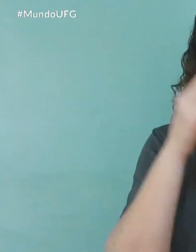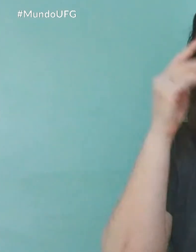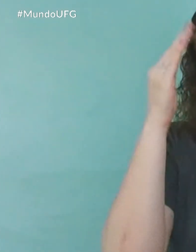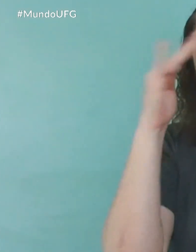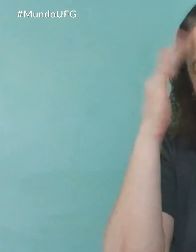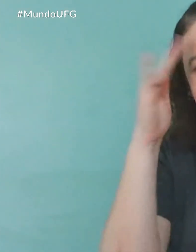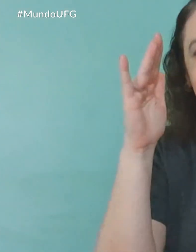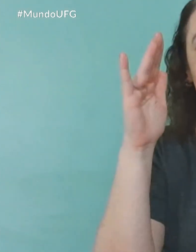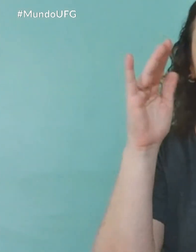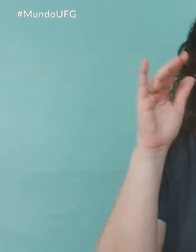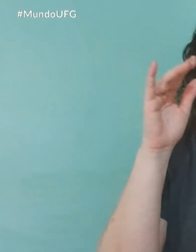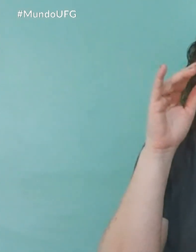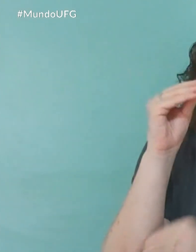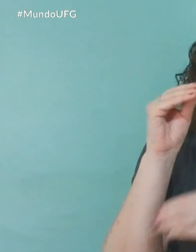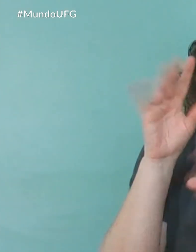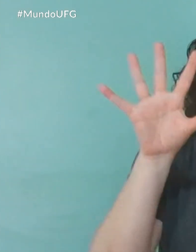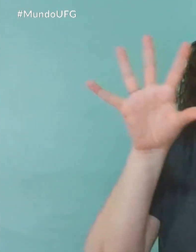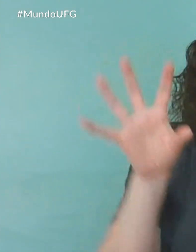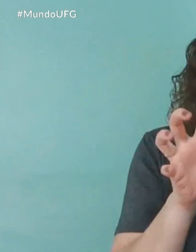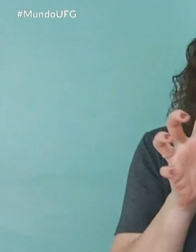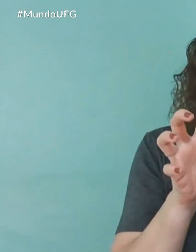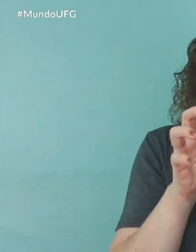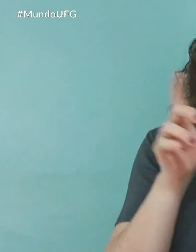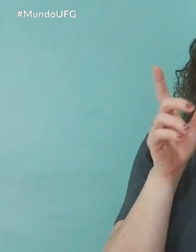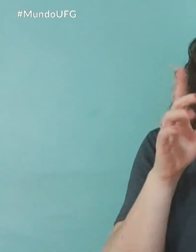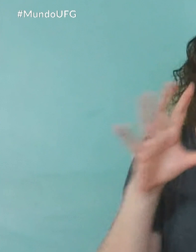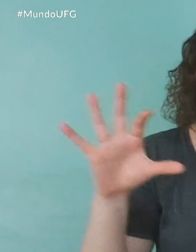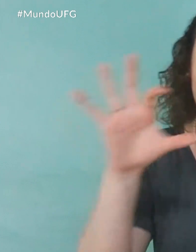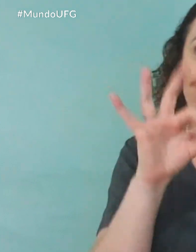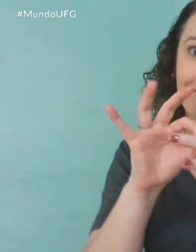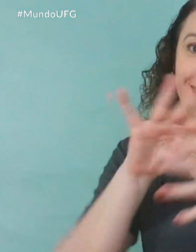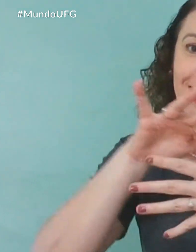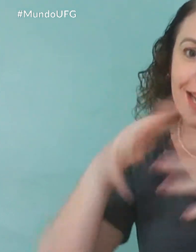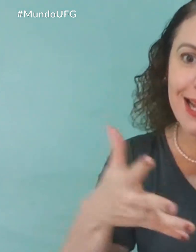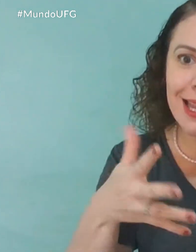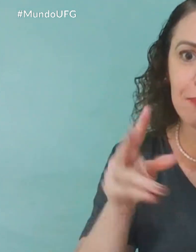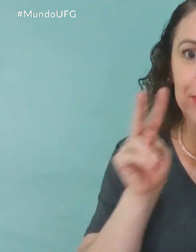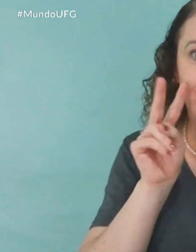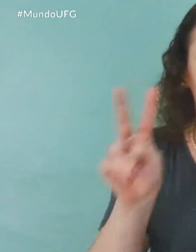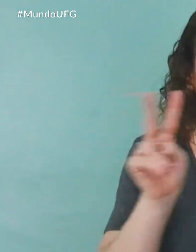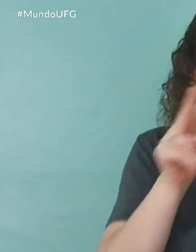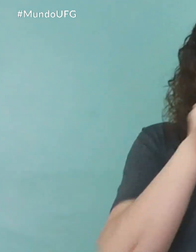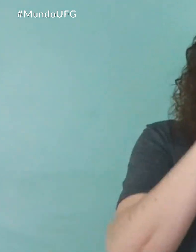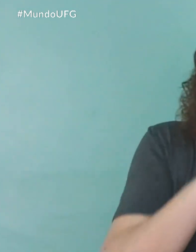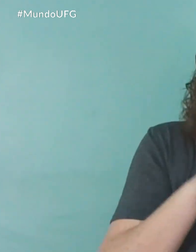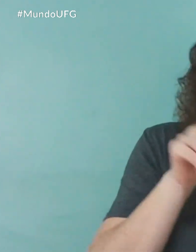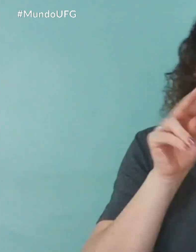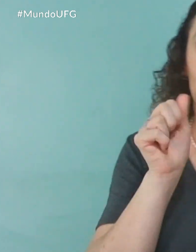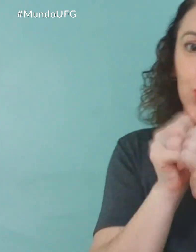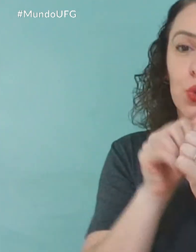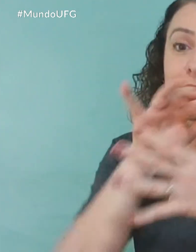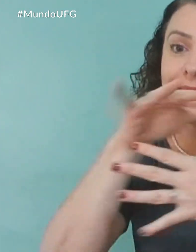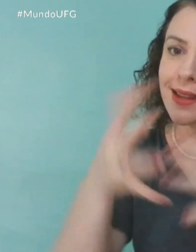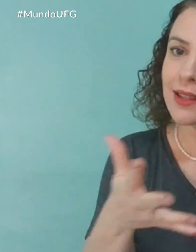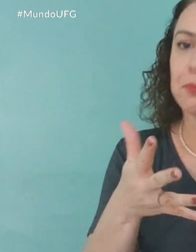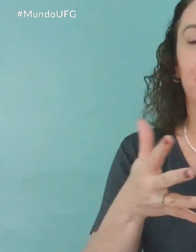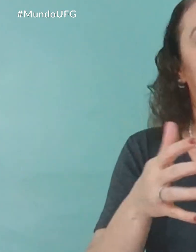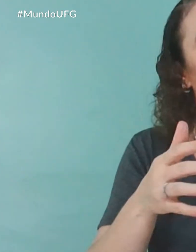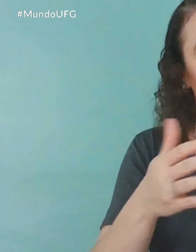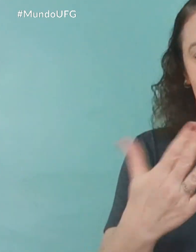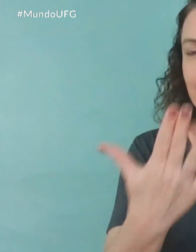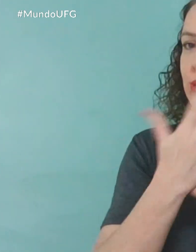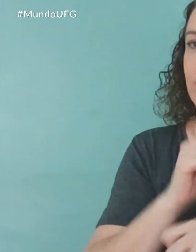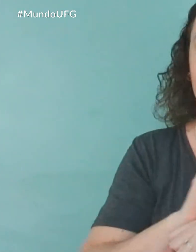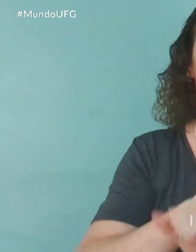literatura, nós sabemos que é um tema mais complicado para nós lermos em uma